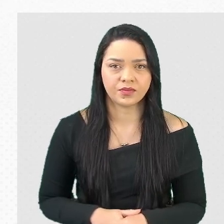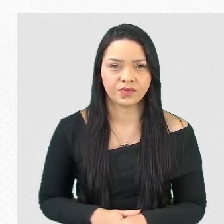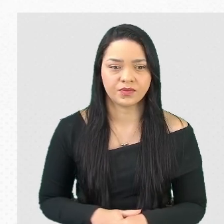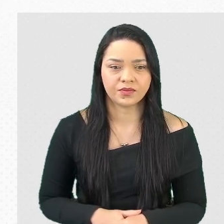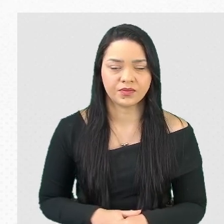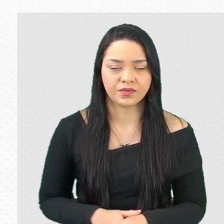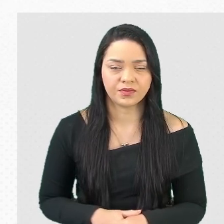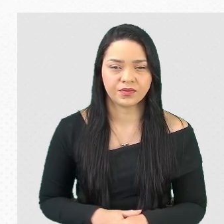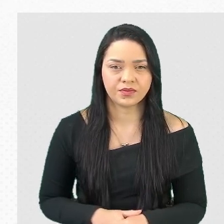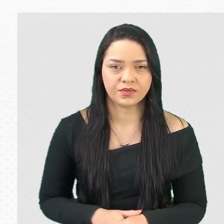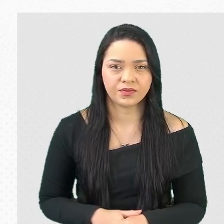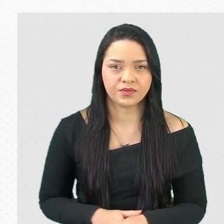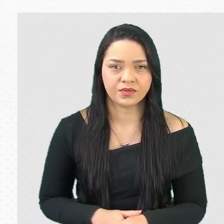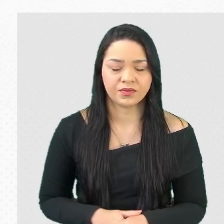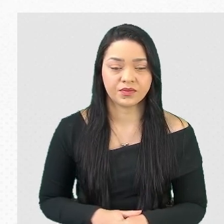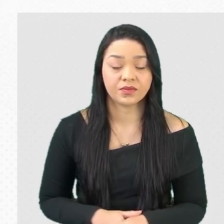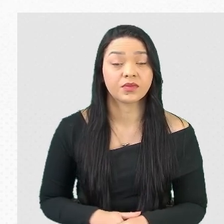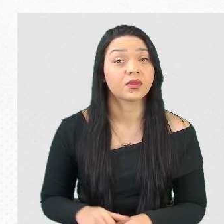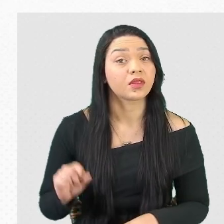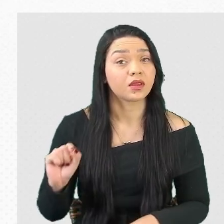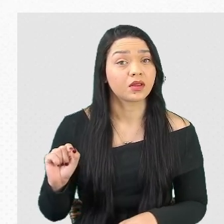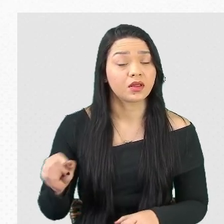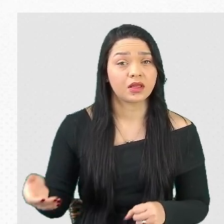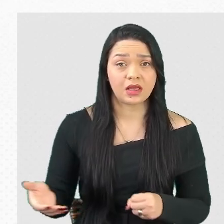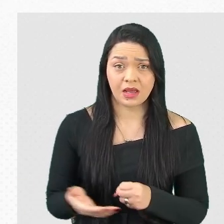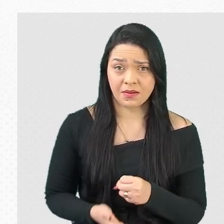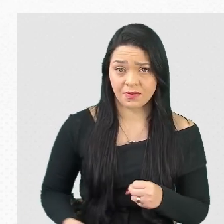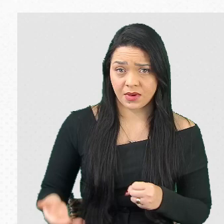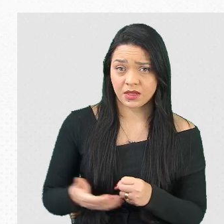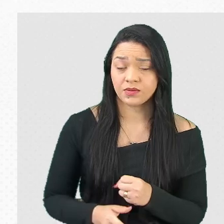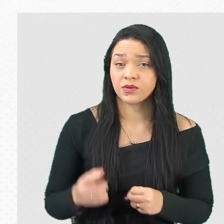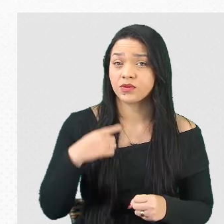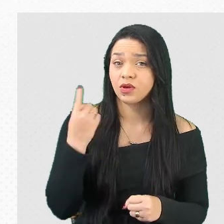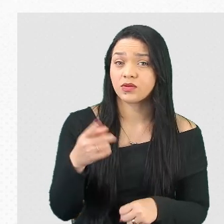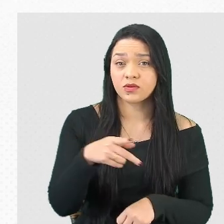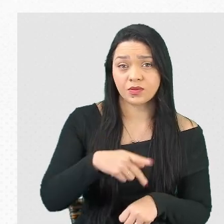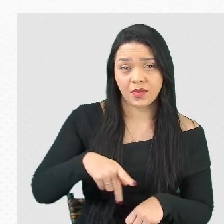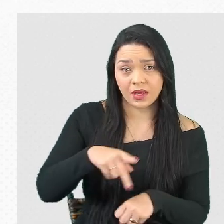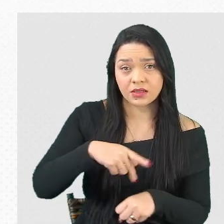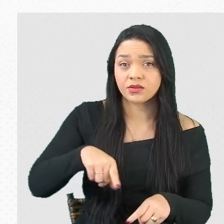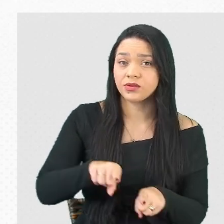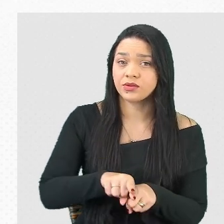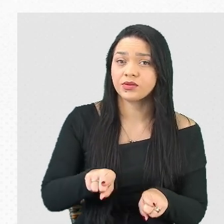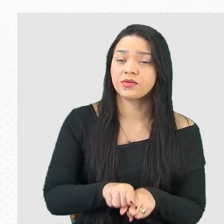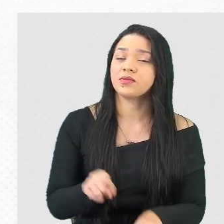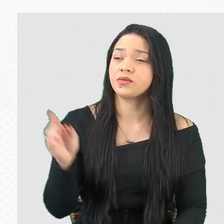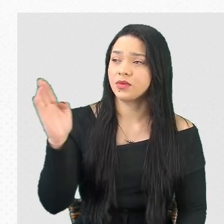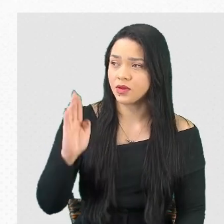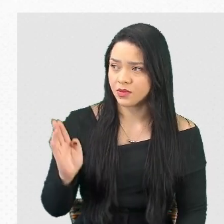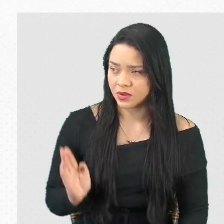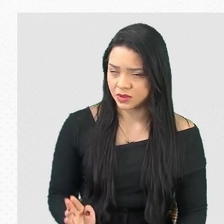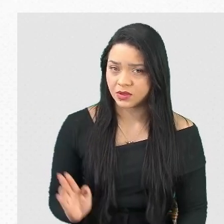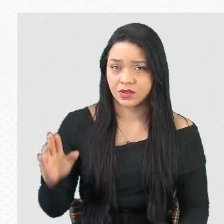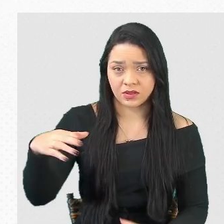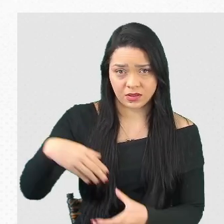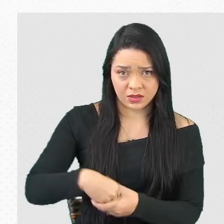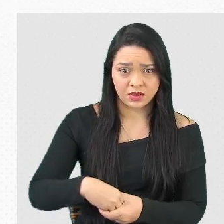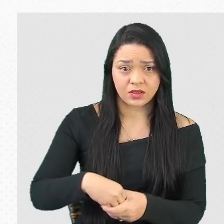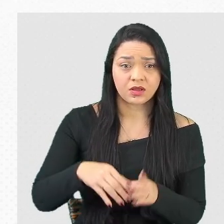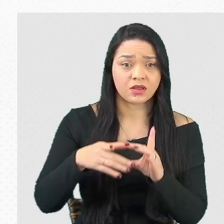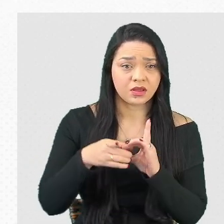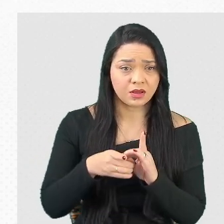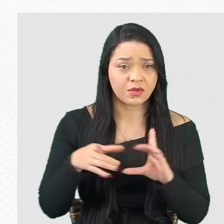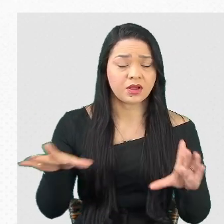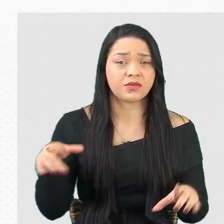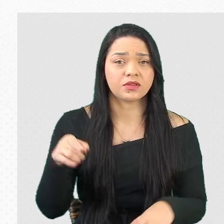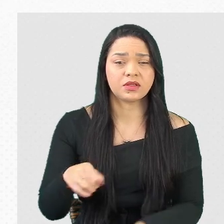Executivo, legislativo e judiciário, que é a base para os nossos países, inclusive para o Brasil, né, dentro de um regime democrático, onde